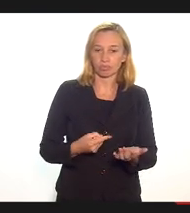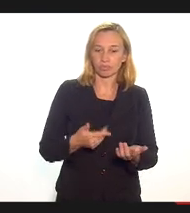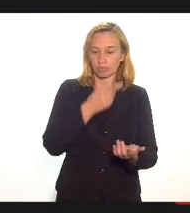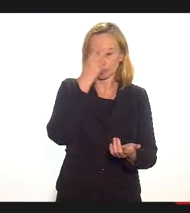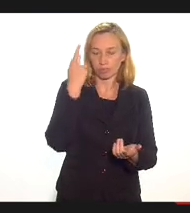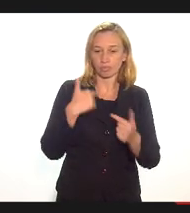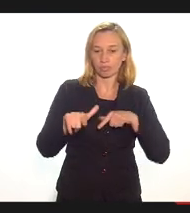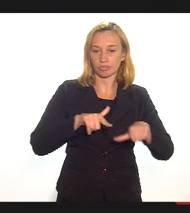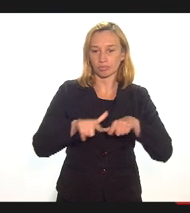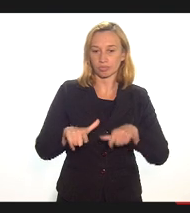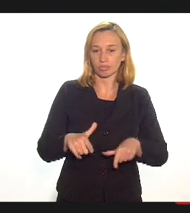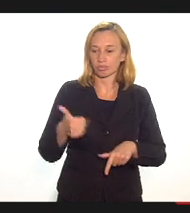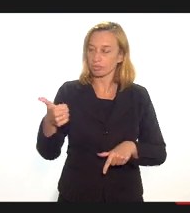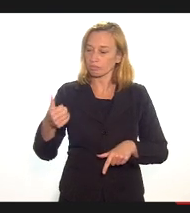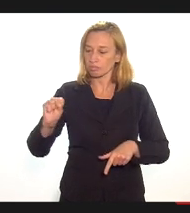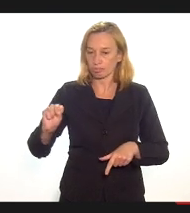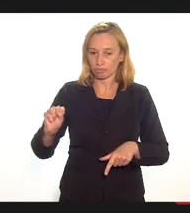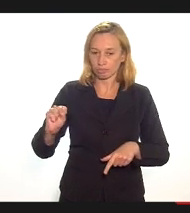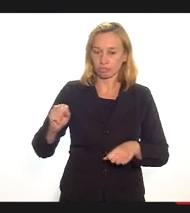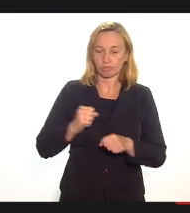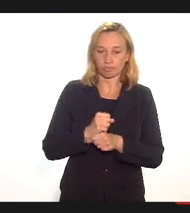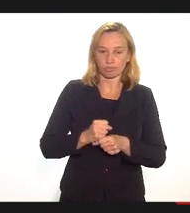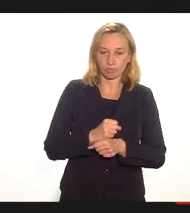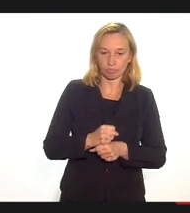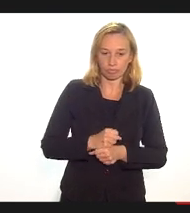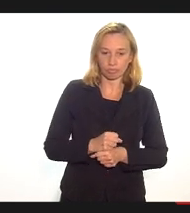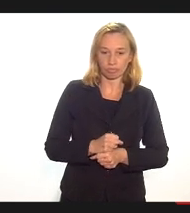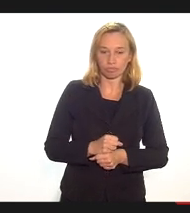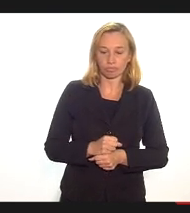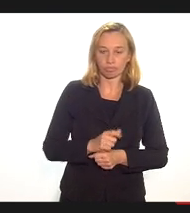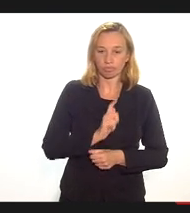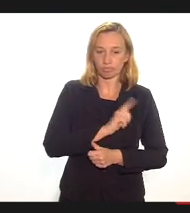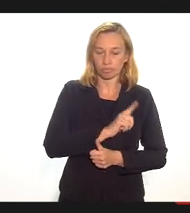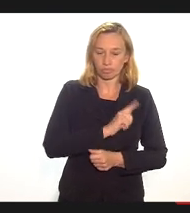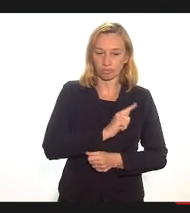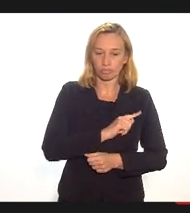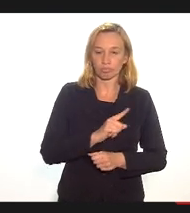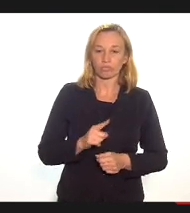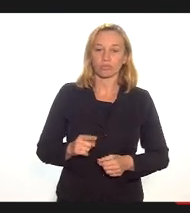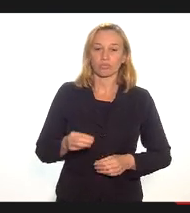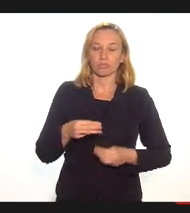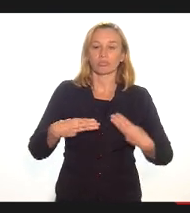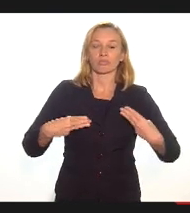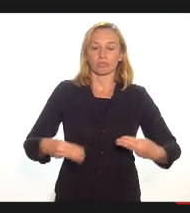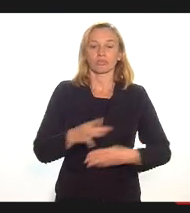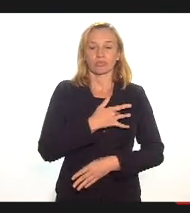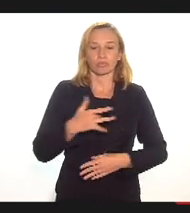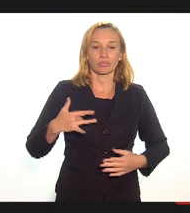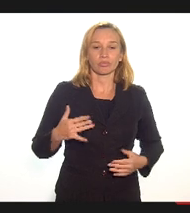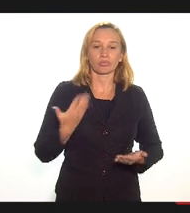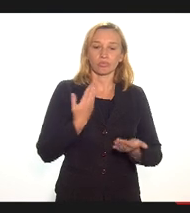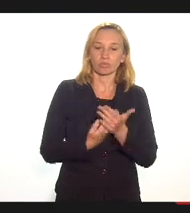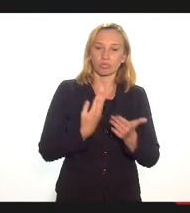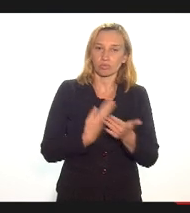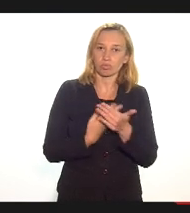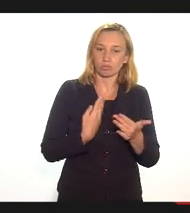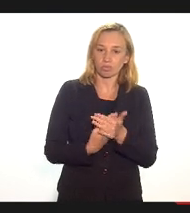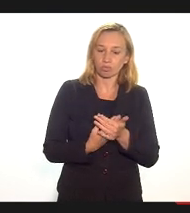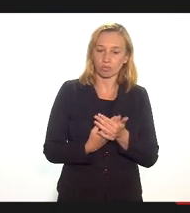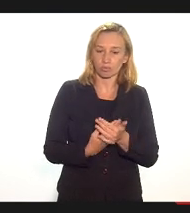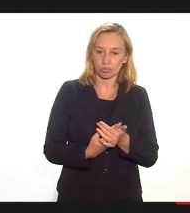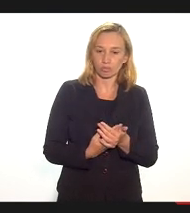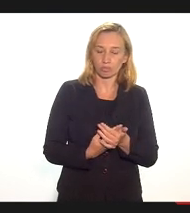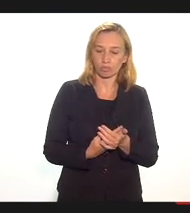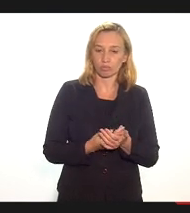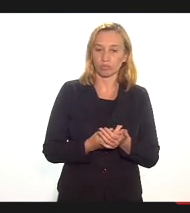Em 2018, o órgão de gestão de pessoas do Ministério da Saúde fez também um estudo de dimensionamento